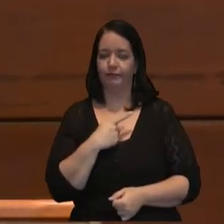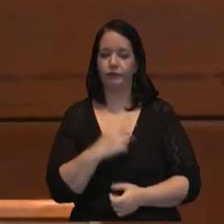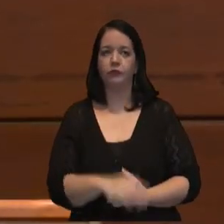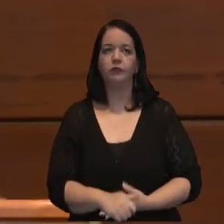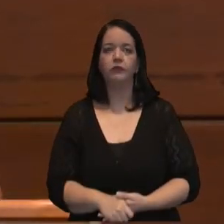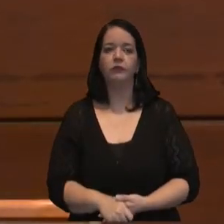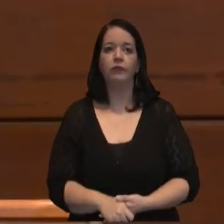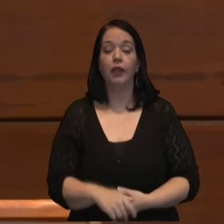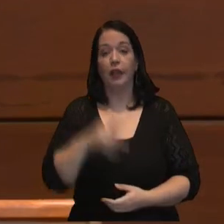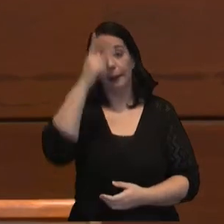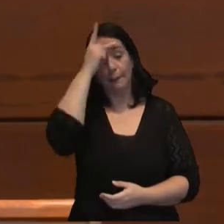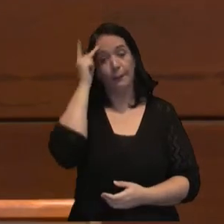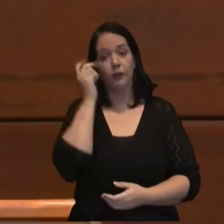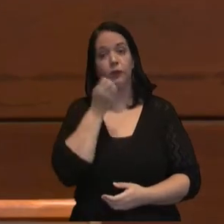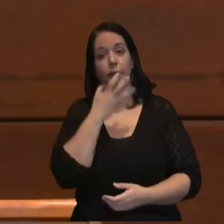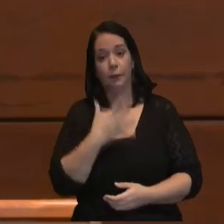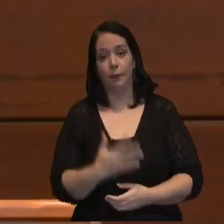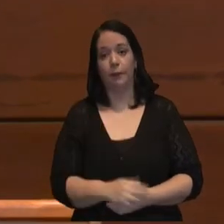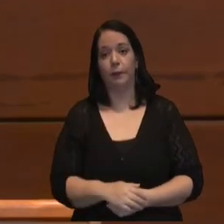Para os homens de bem, querido,